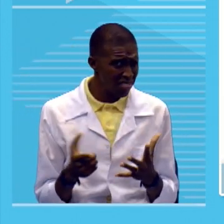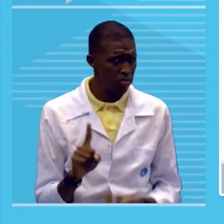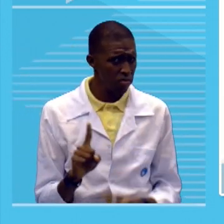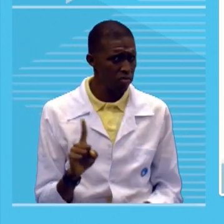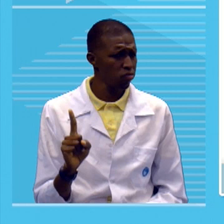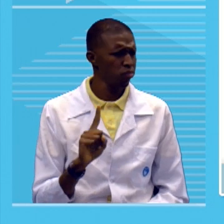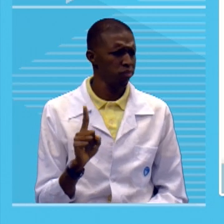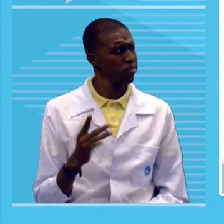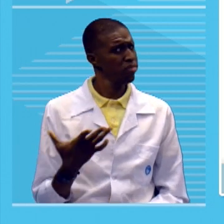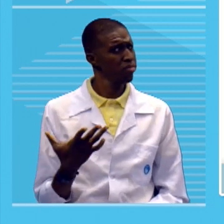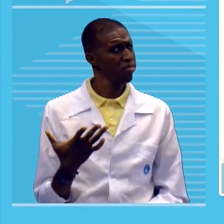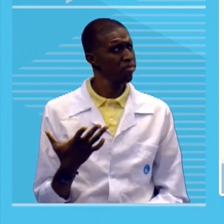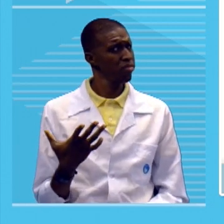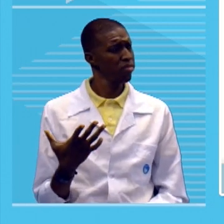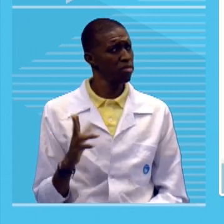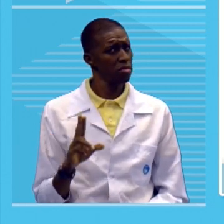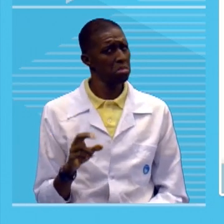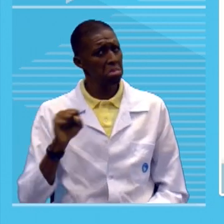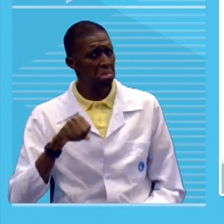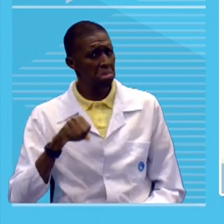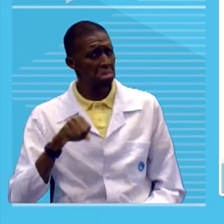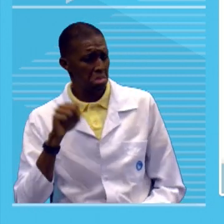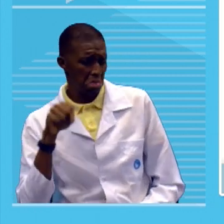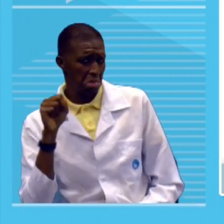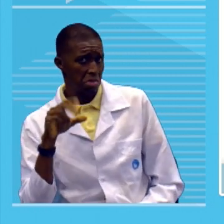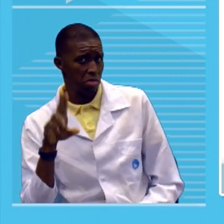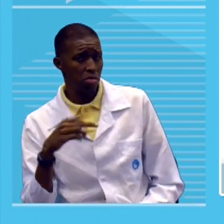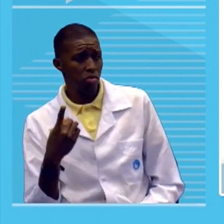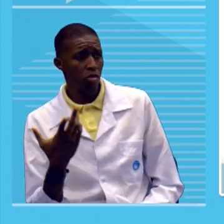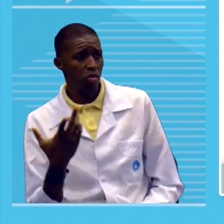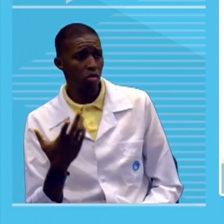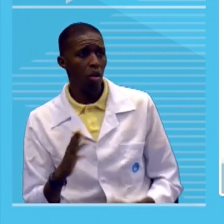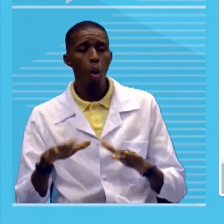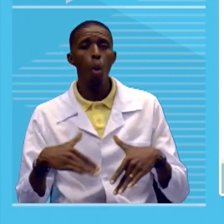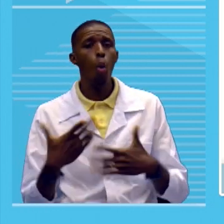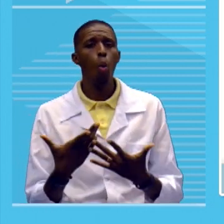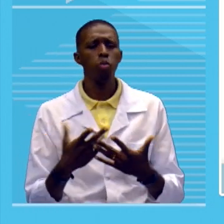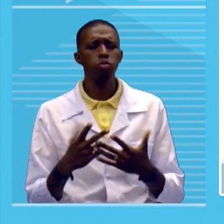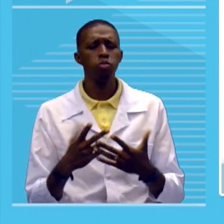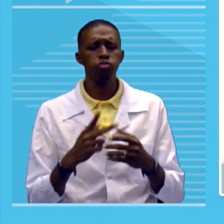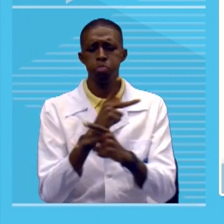feminino singular de terceira pessoa, sua?